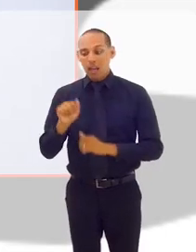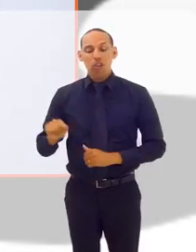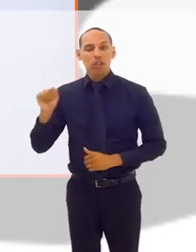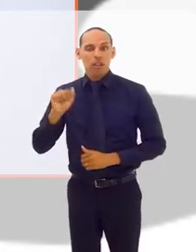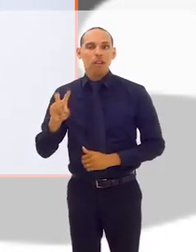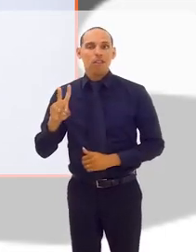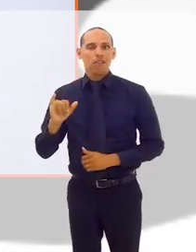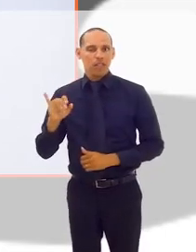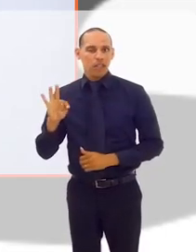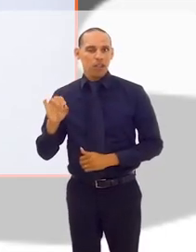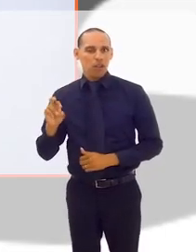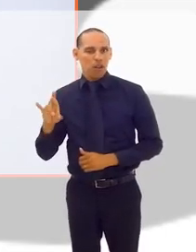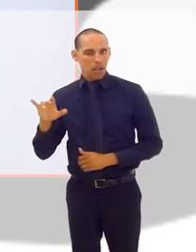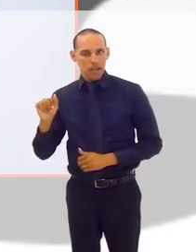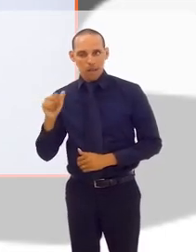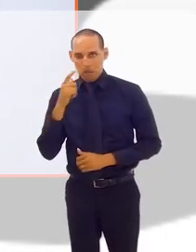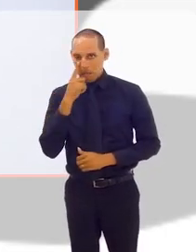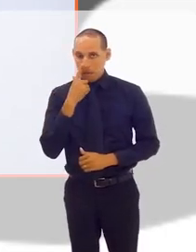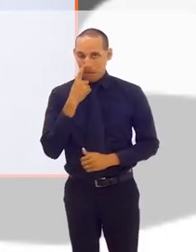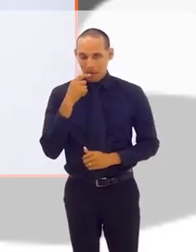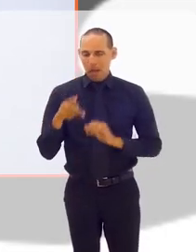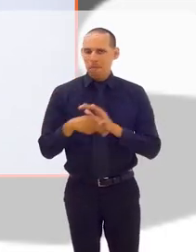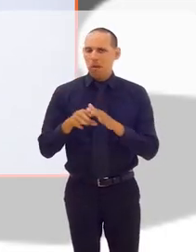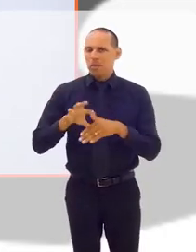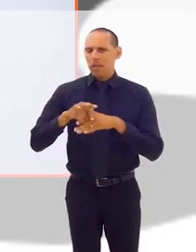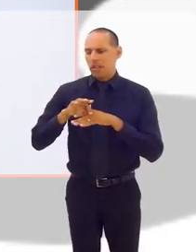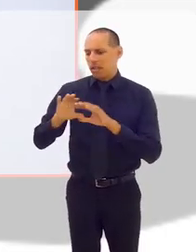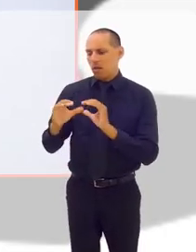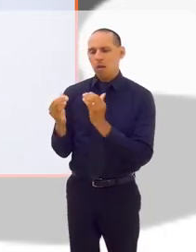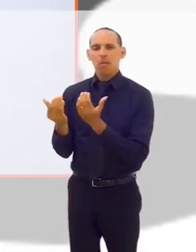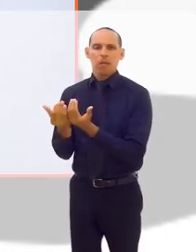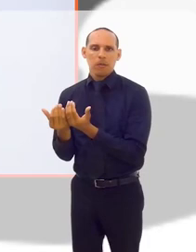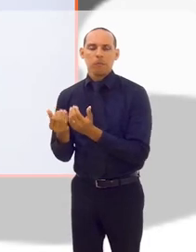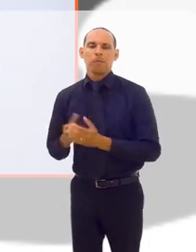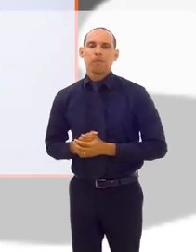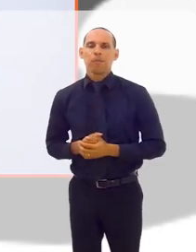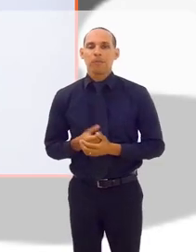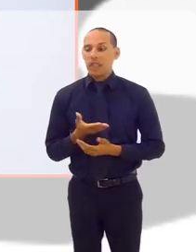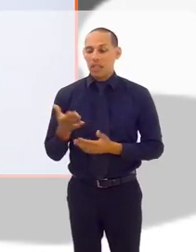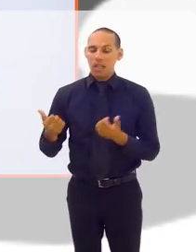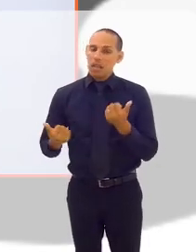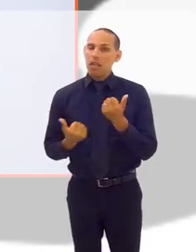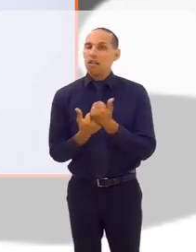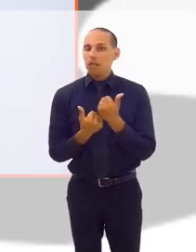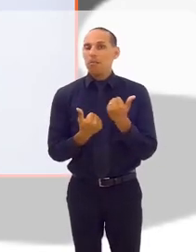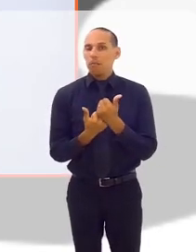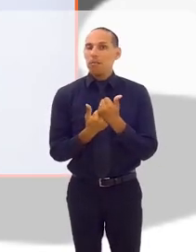a Todos, que é uma associação dos líderes ali da comunidade. Uhum.